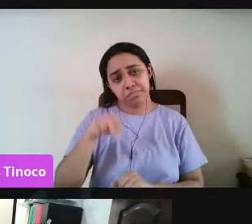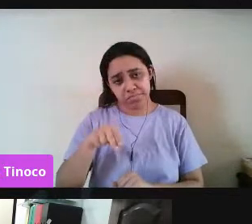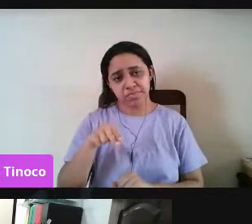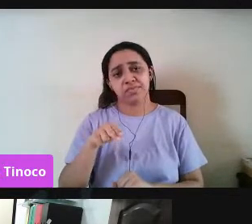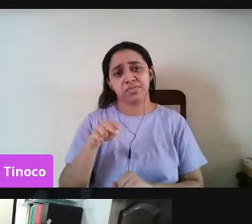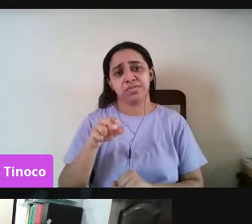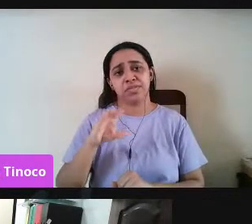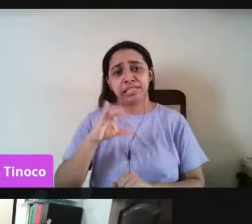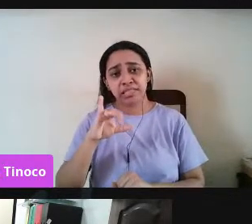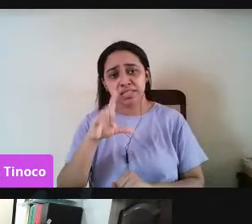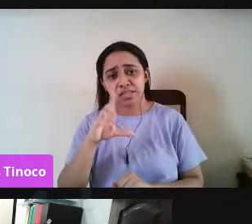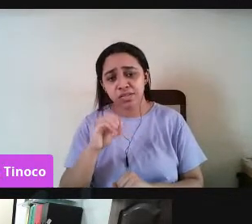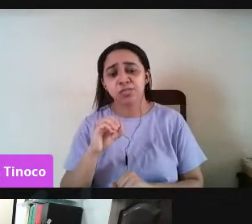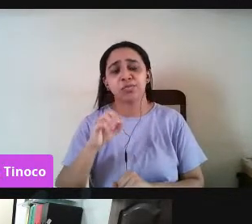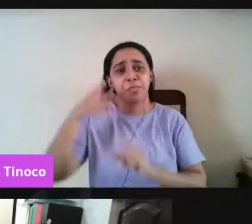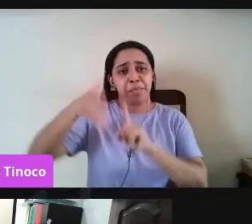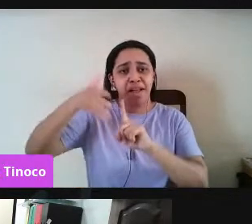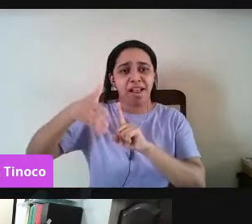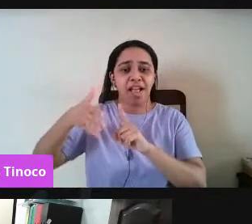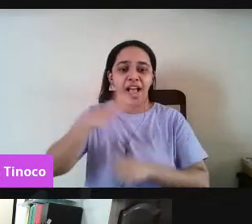né?